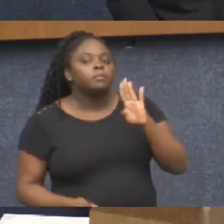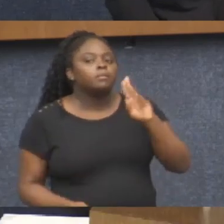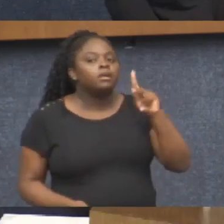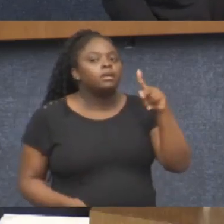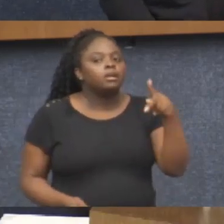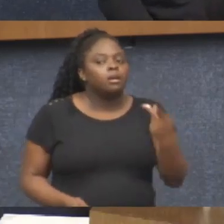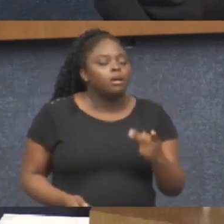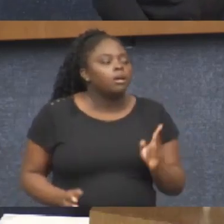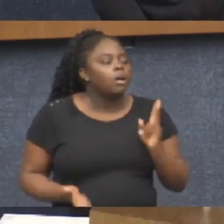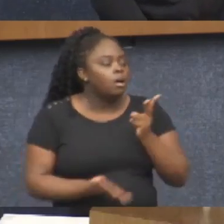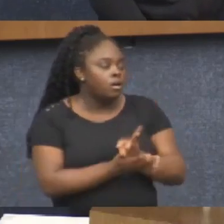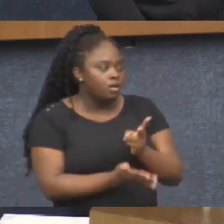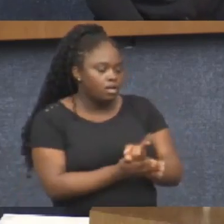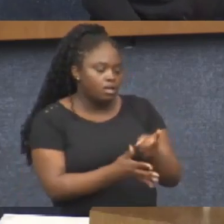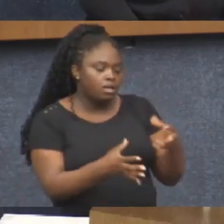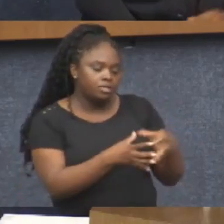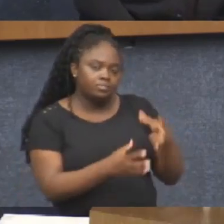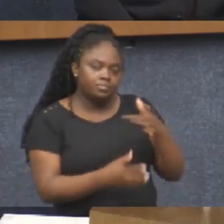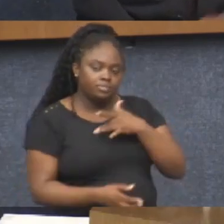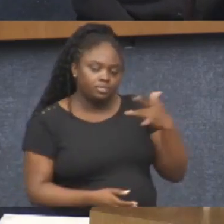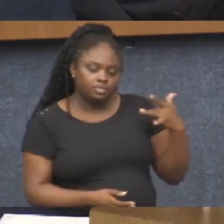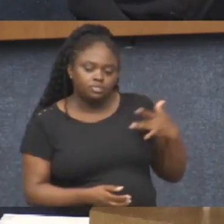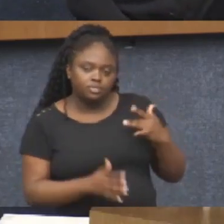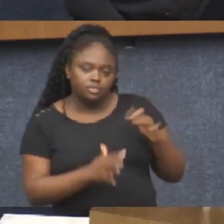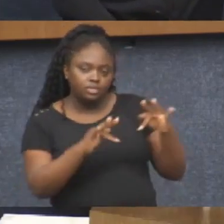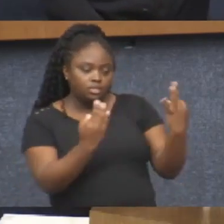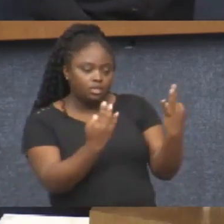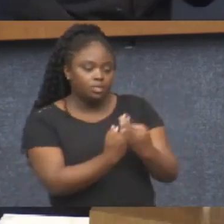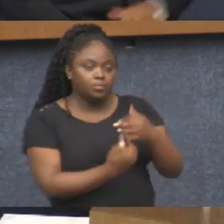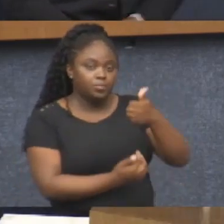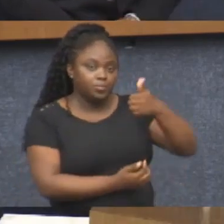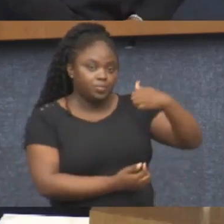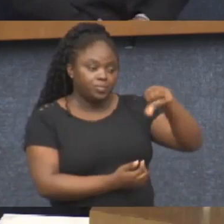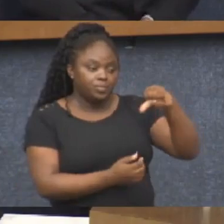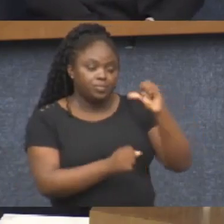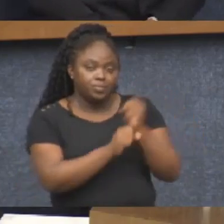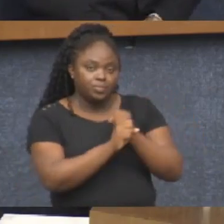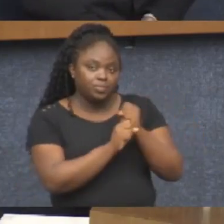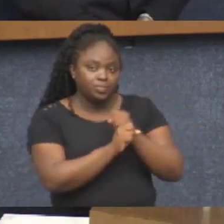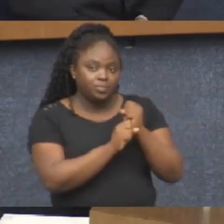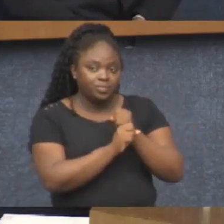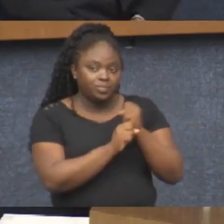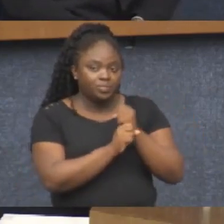numa mesma equipe de saúde da família, há 19 anos. Eu estou...